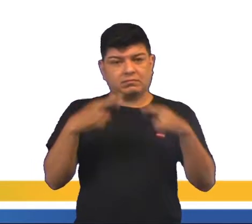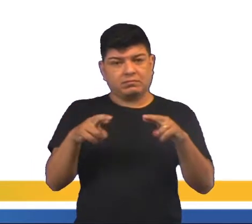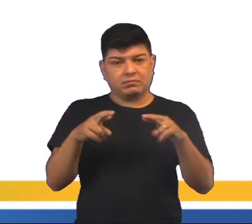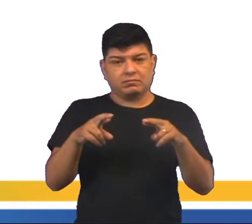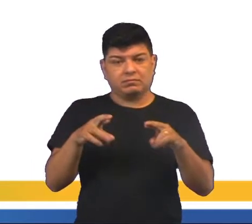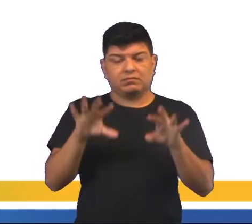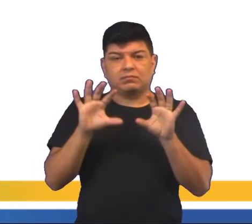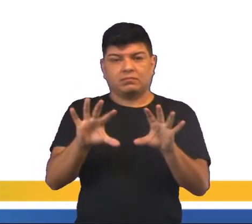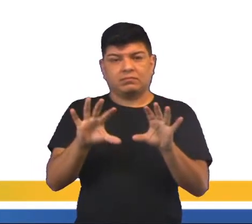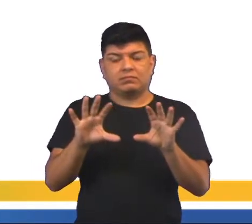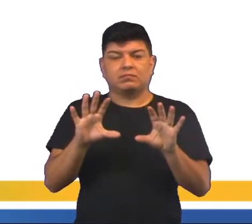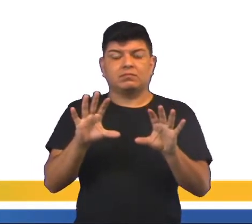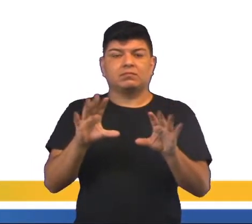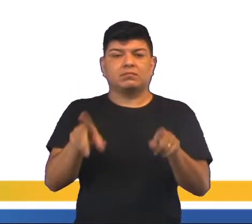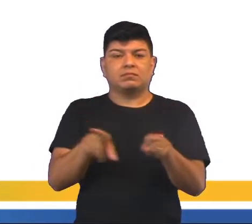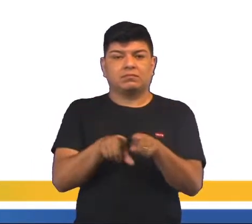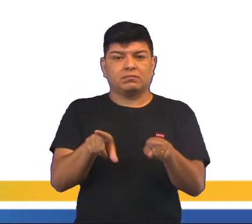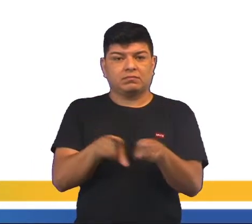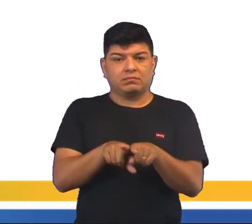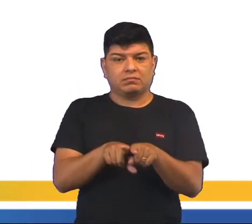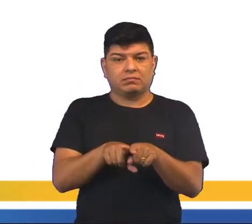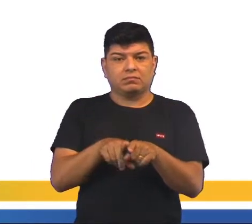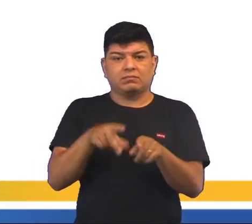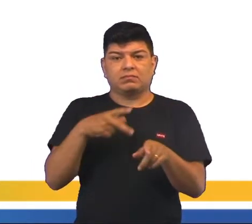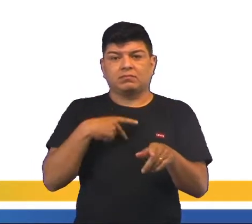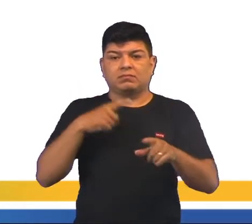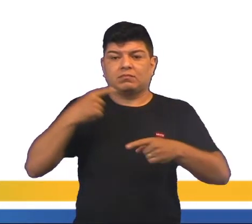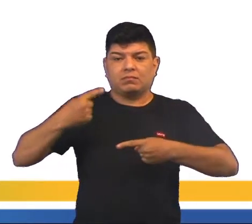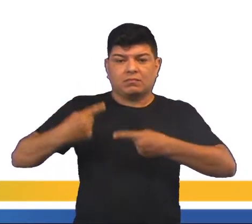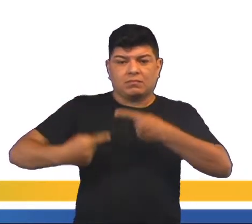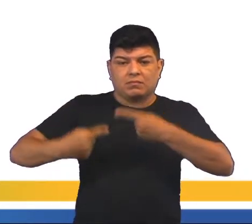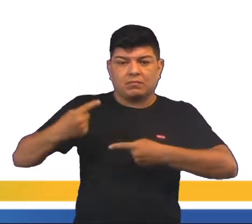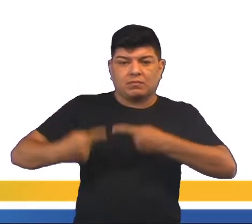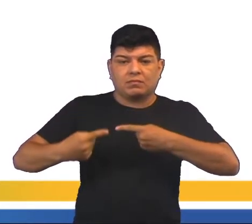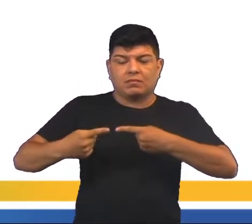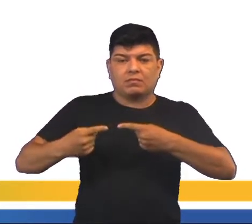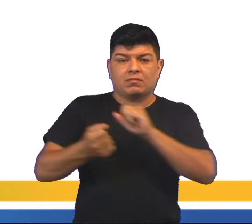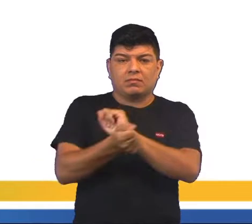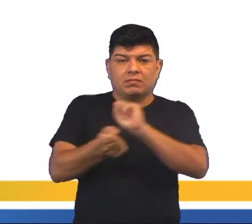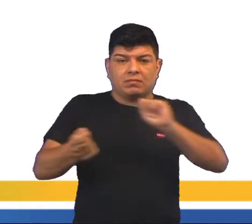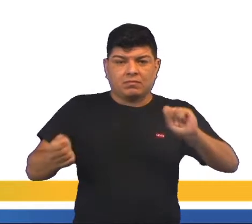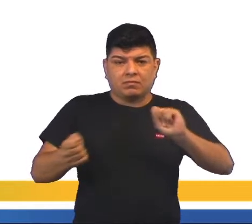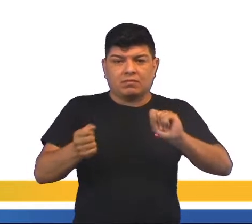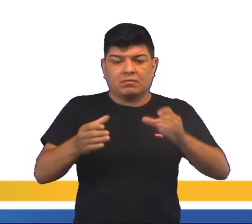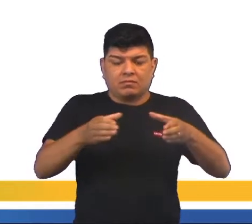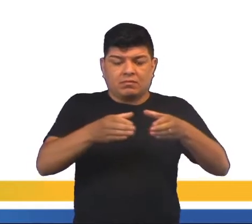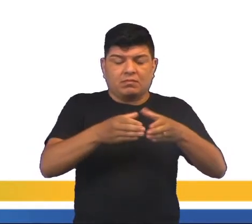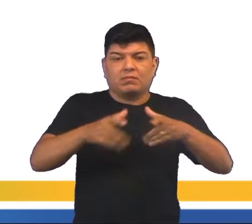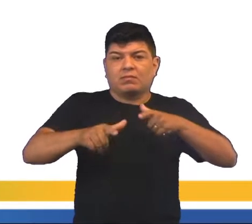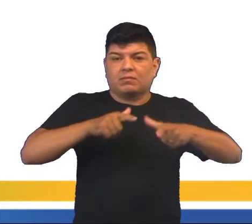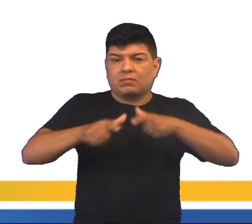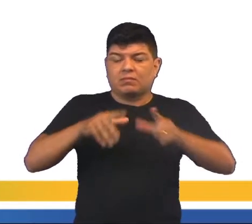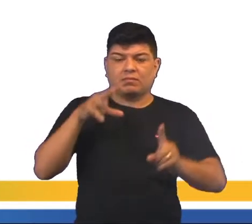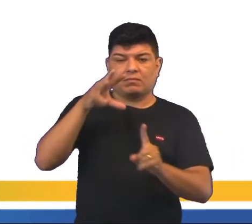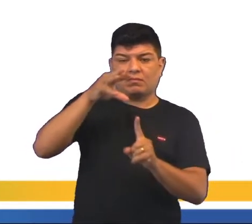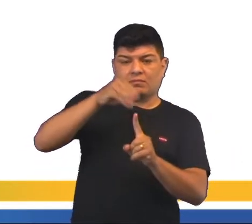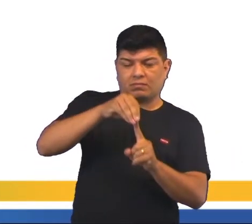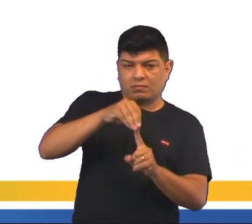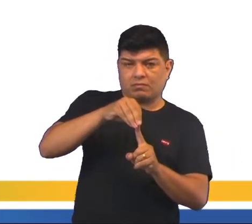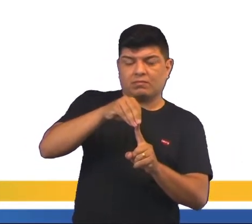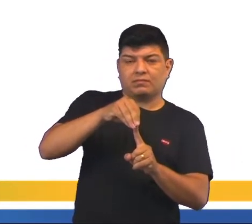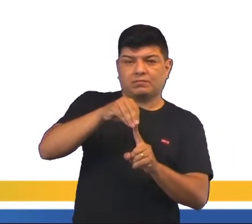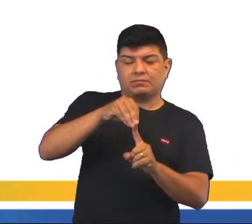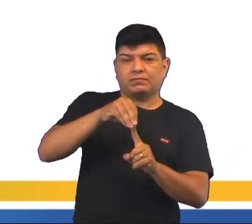e pretende ser um programa político de libertação da classe trabalhadora. O